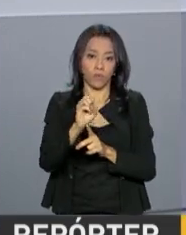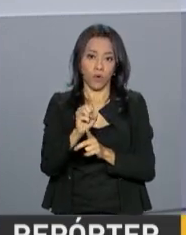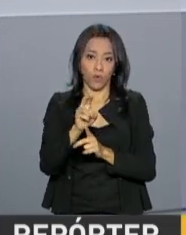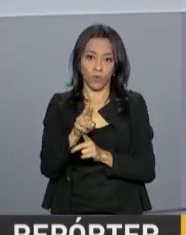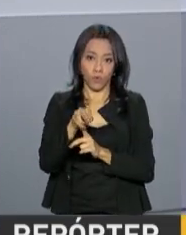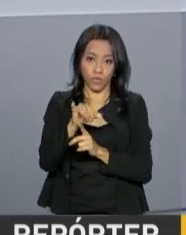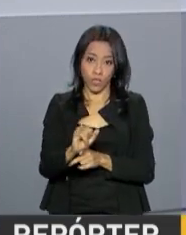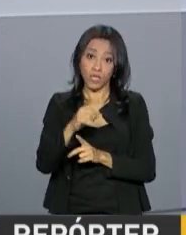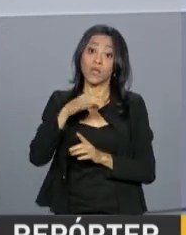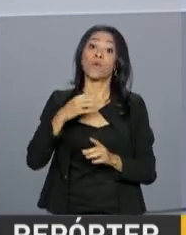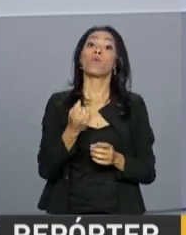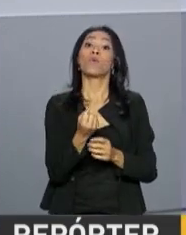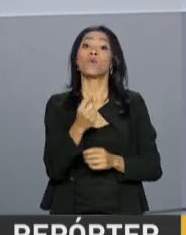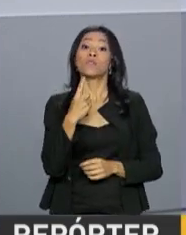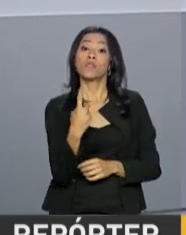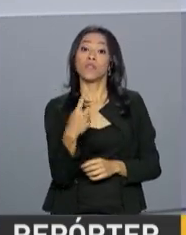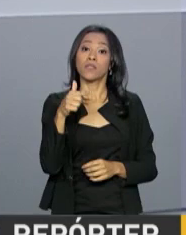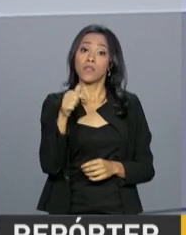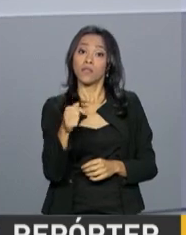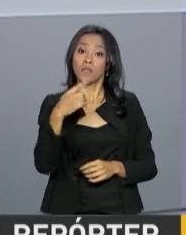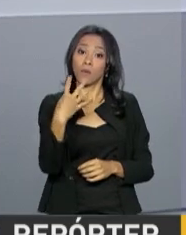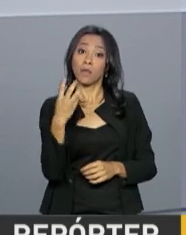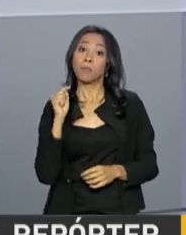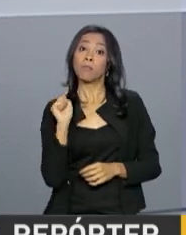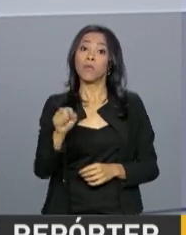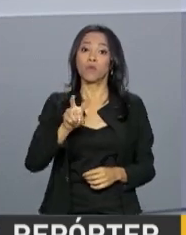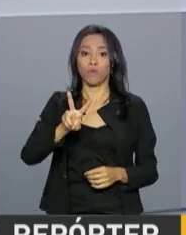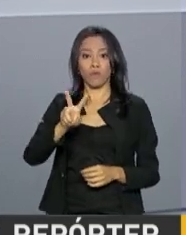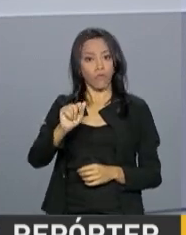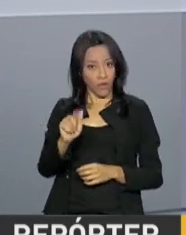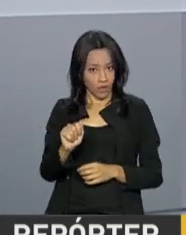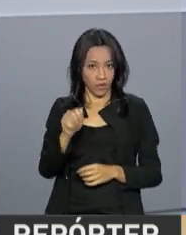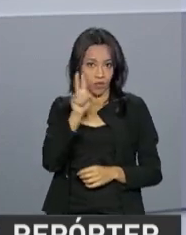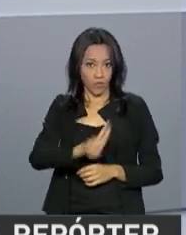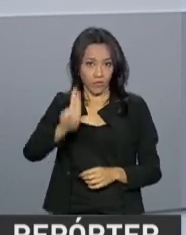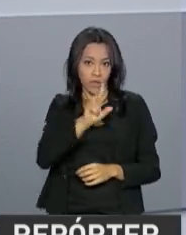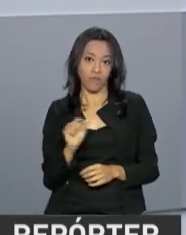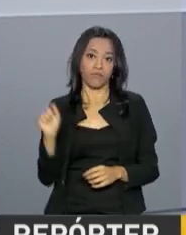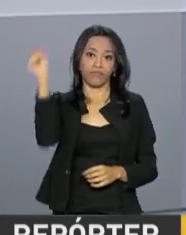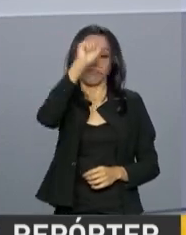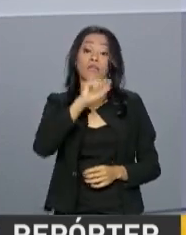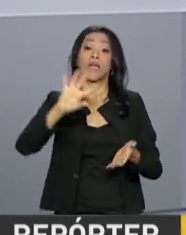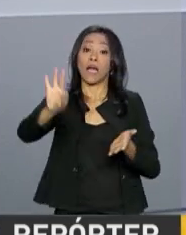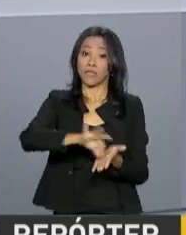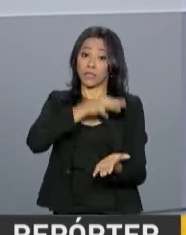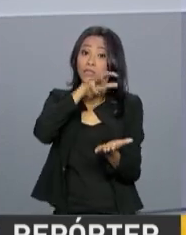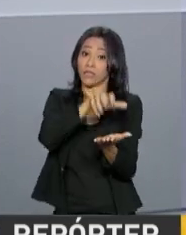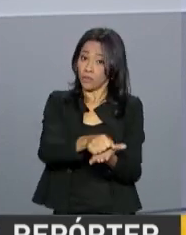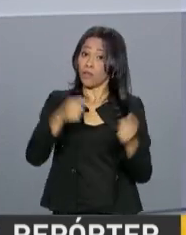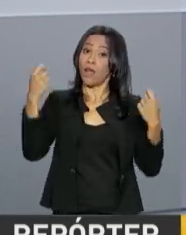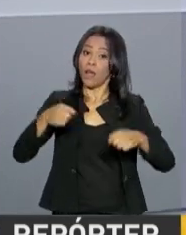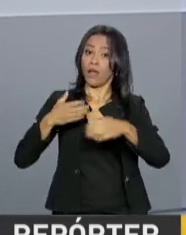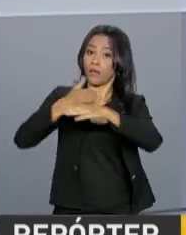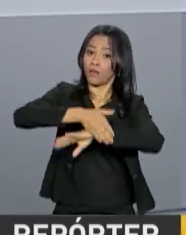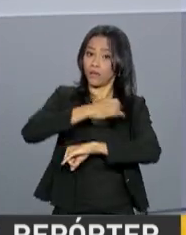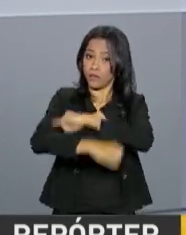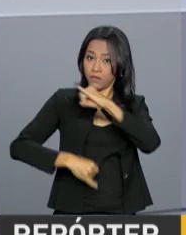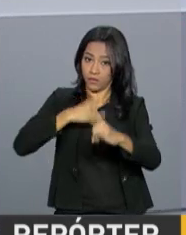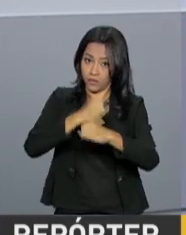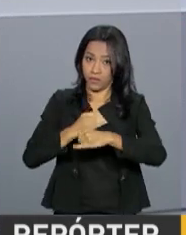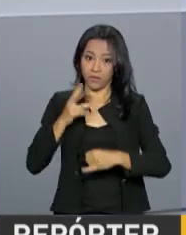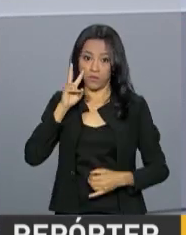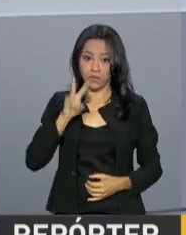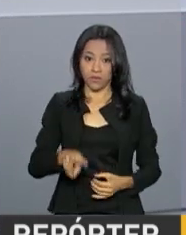em 1.400 instituições de ensino superior as inscrições devem ser feitas exclusivamente pela página do prouni na